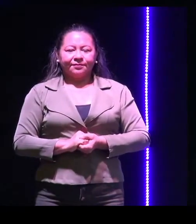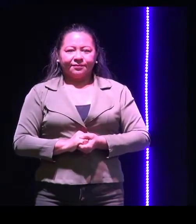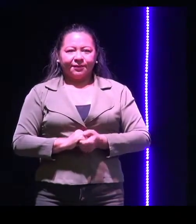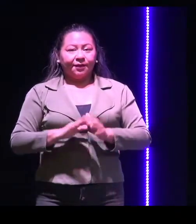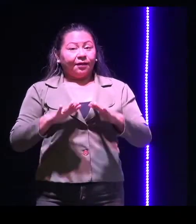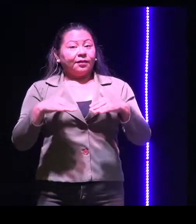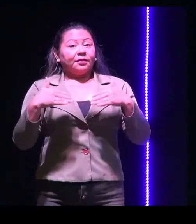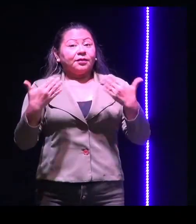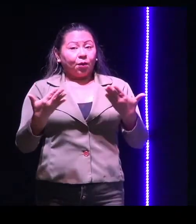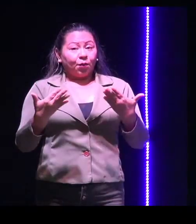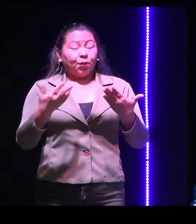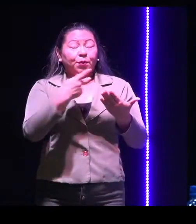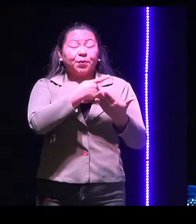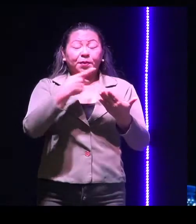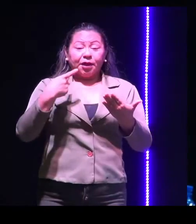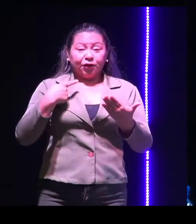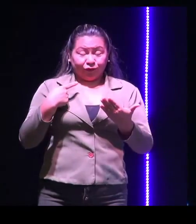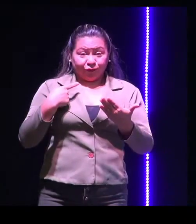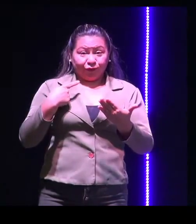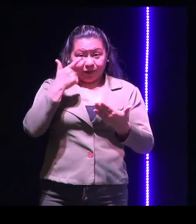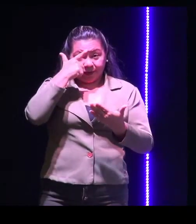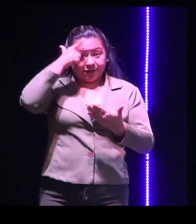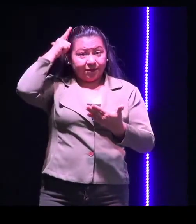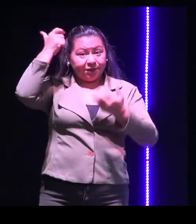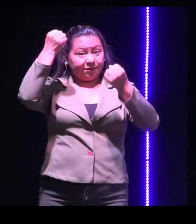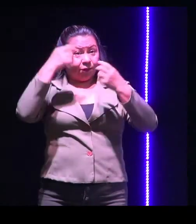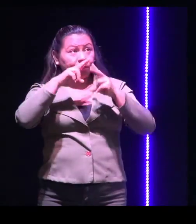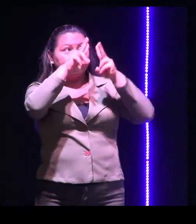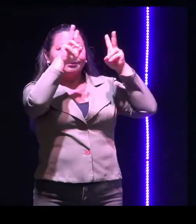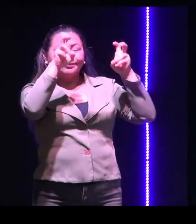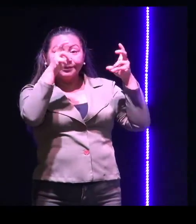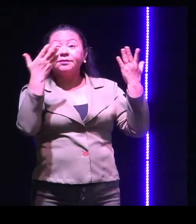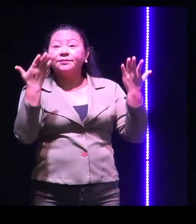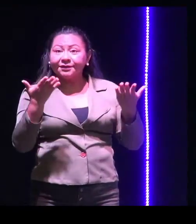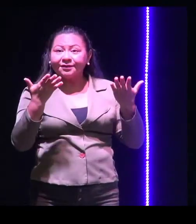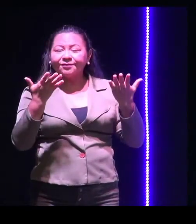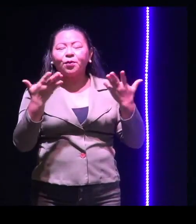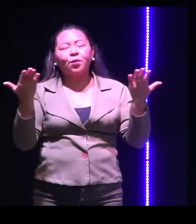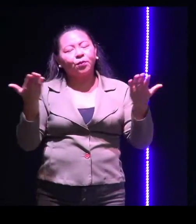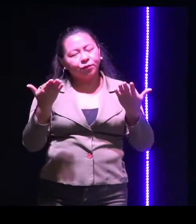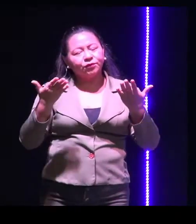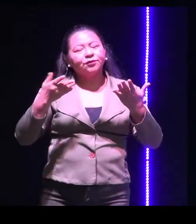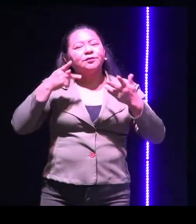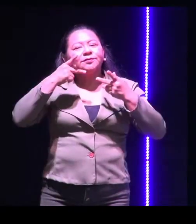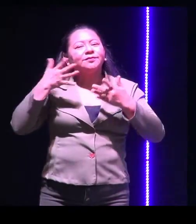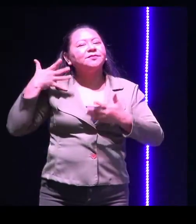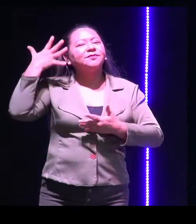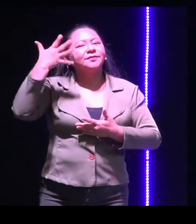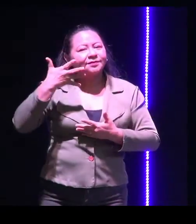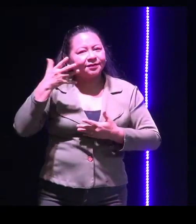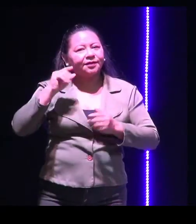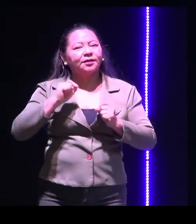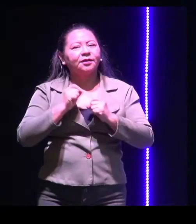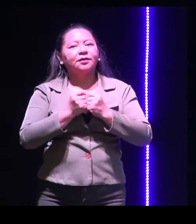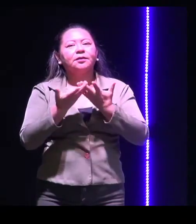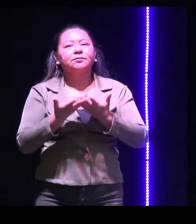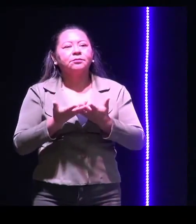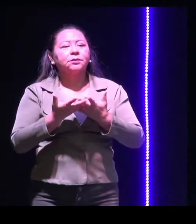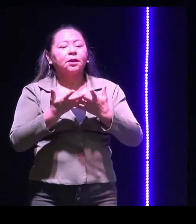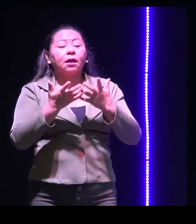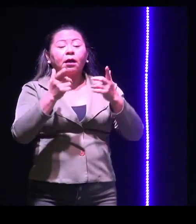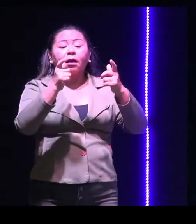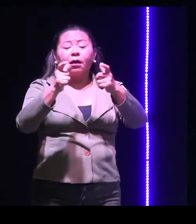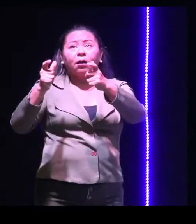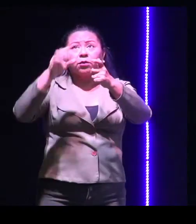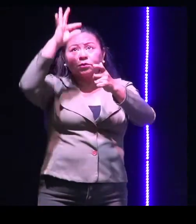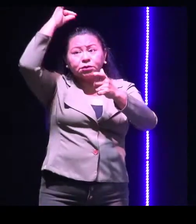Então, como o pastor Lima falou, esse é o tema da palavra que a gente está ministrando hoje. Onde o